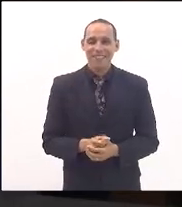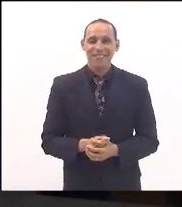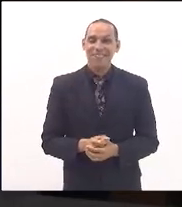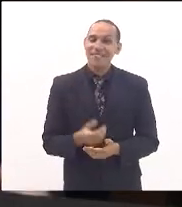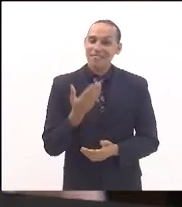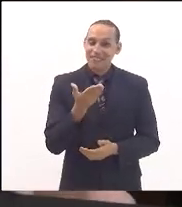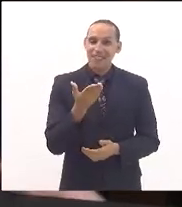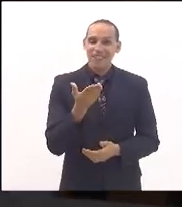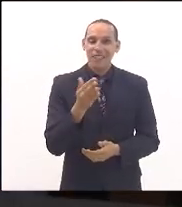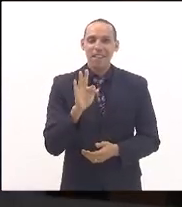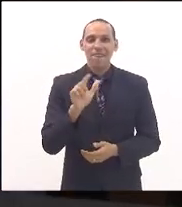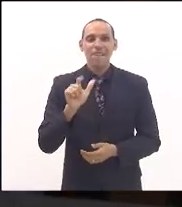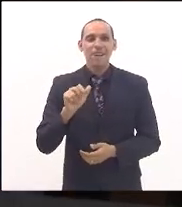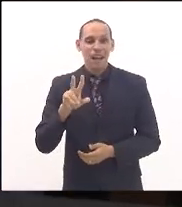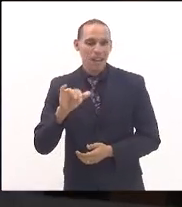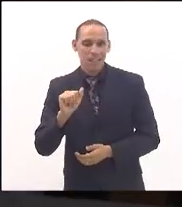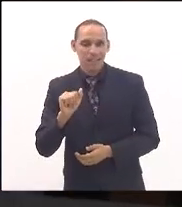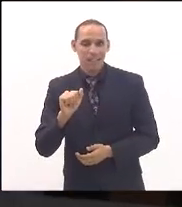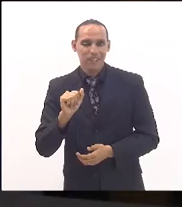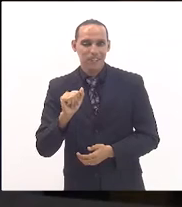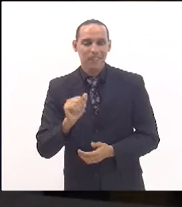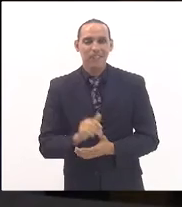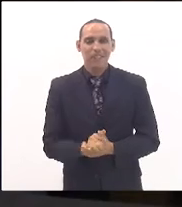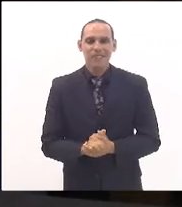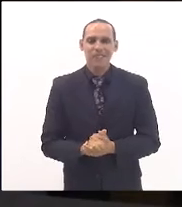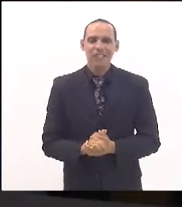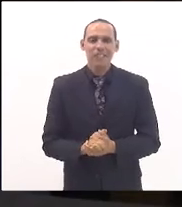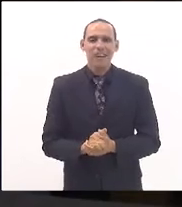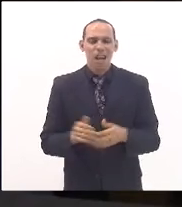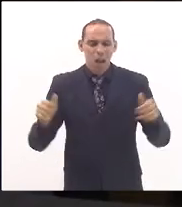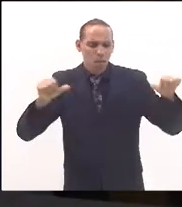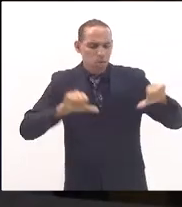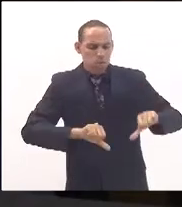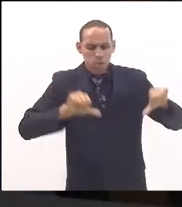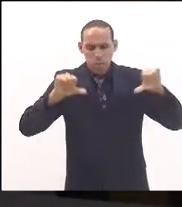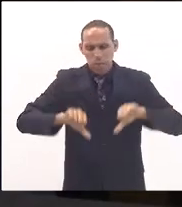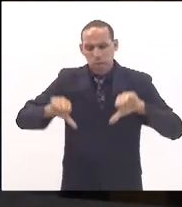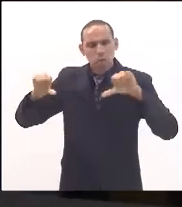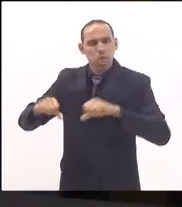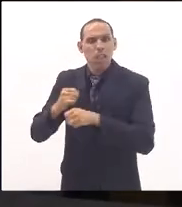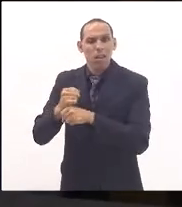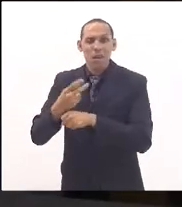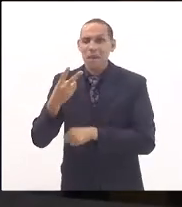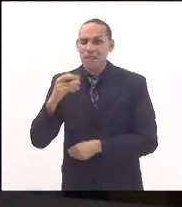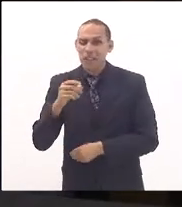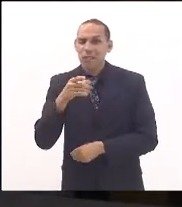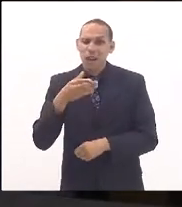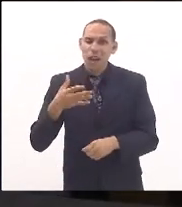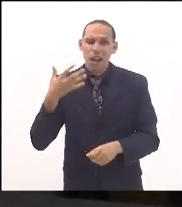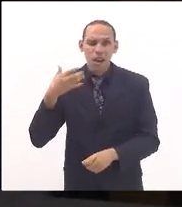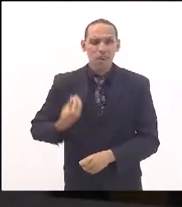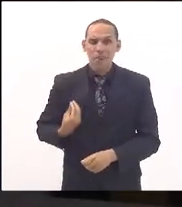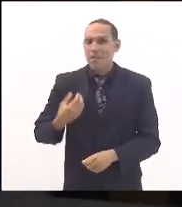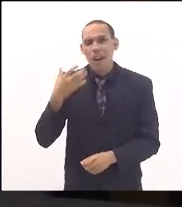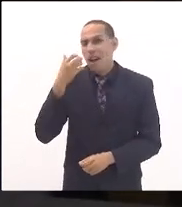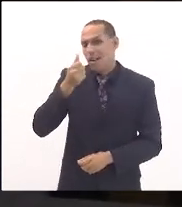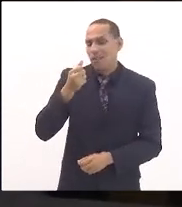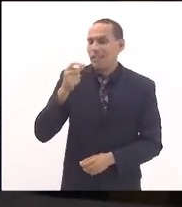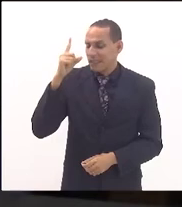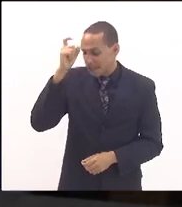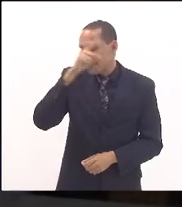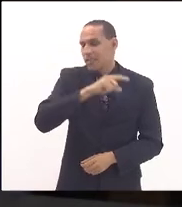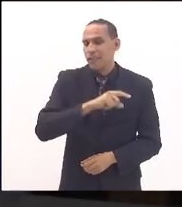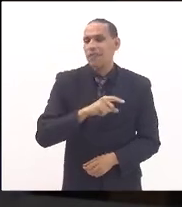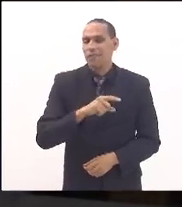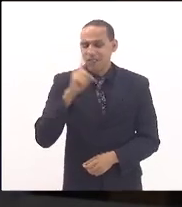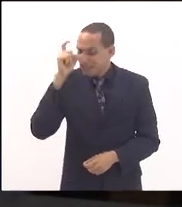Flávia sobreviveu a todas as crises nesses 20 anos é difícil as pessoas podem ter certeza